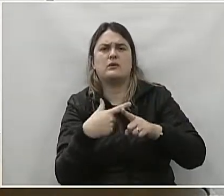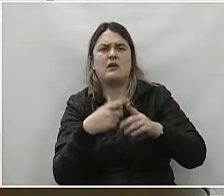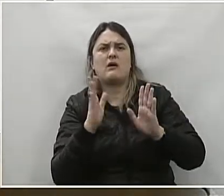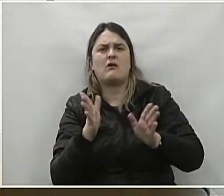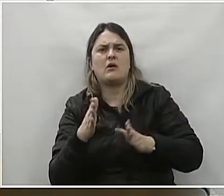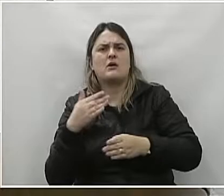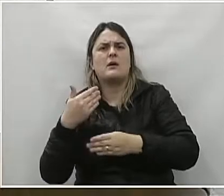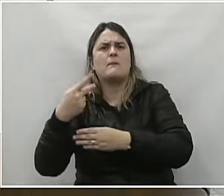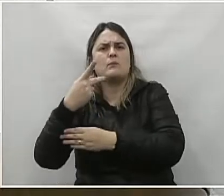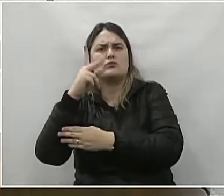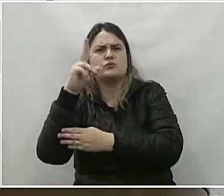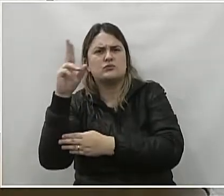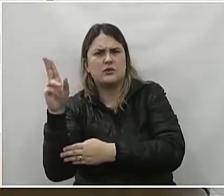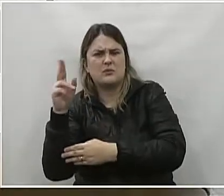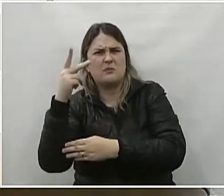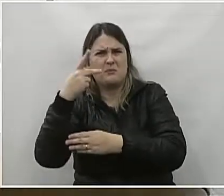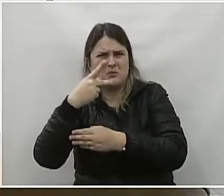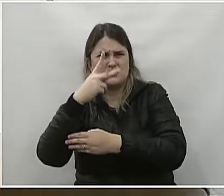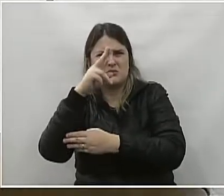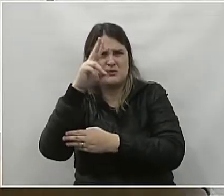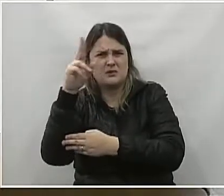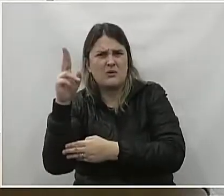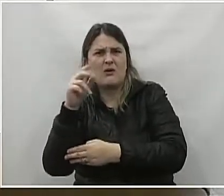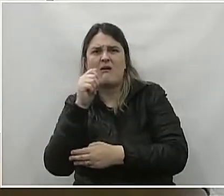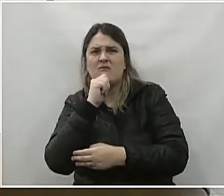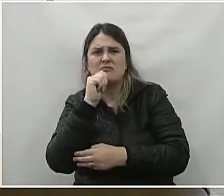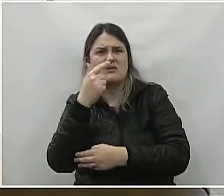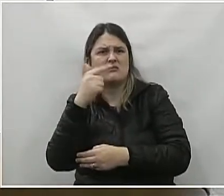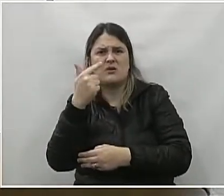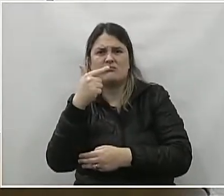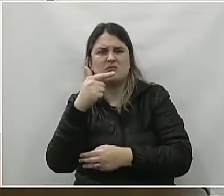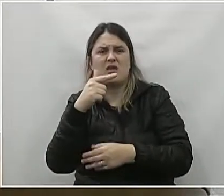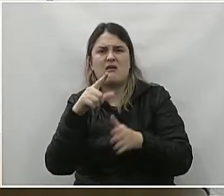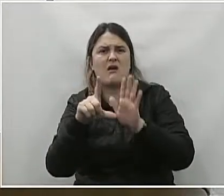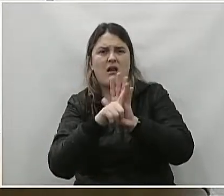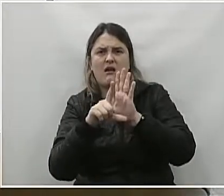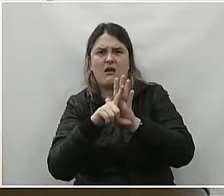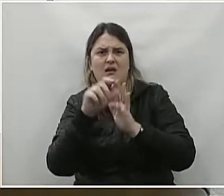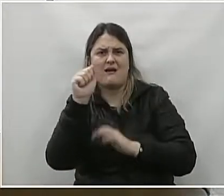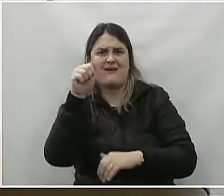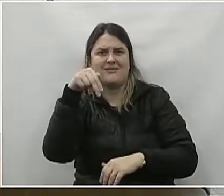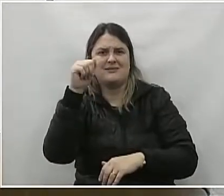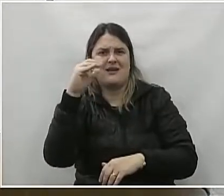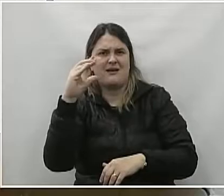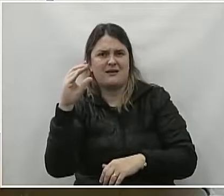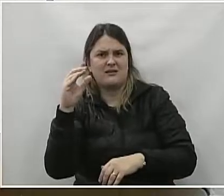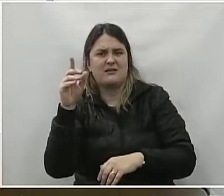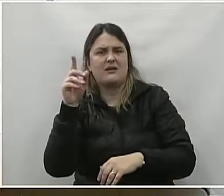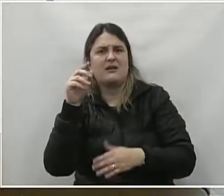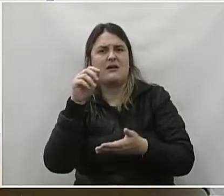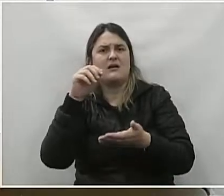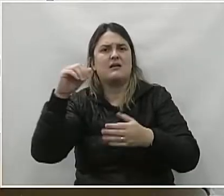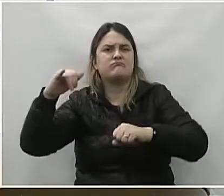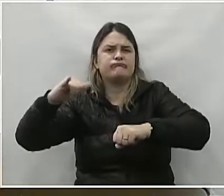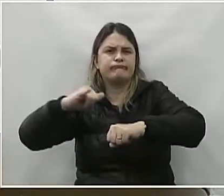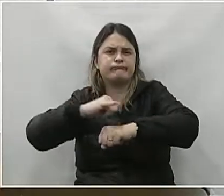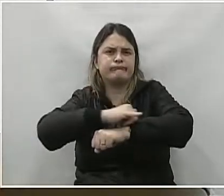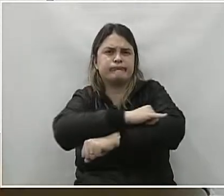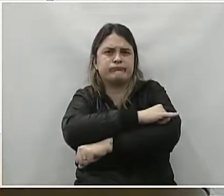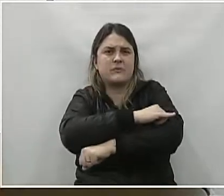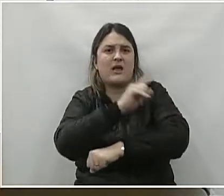construir em Porto União. O aeroporto de Porto União não está legalizado pela ANAC, porque eu me certifiquei disso. Ele está certificado como um